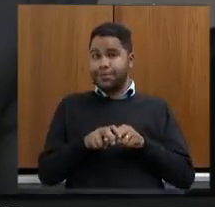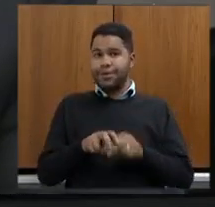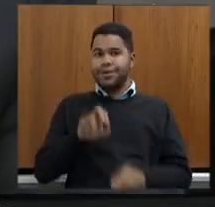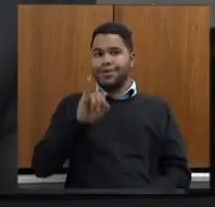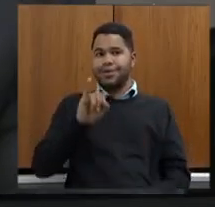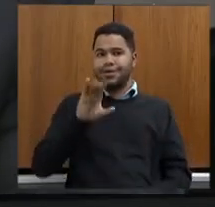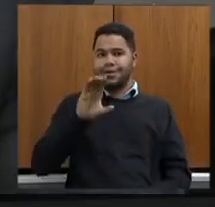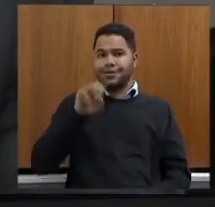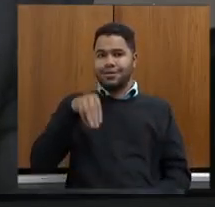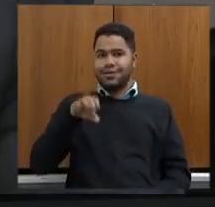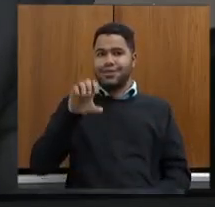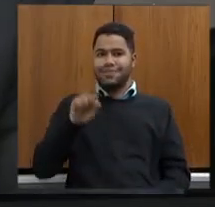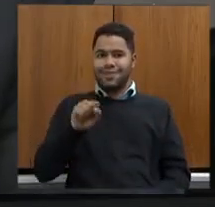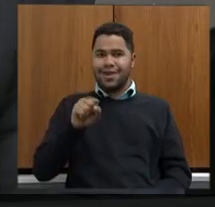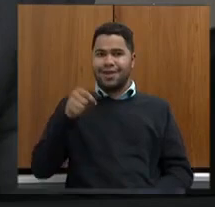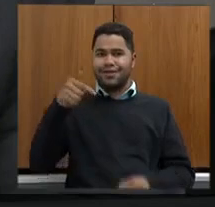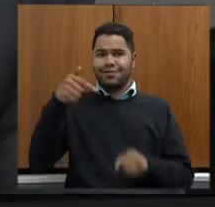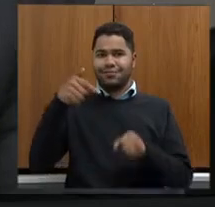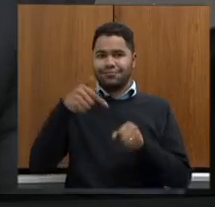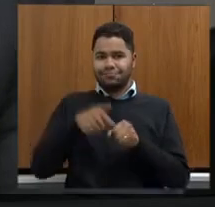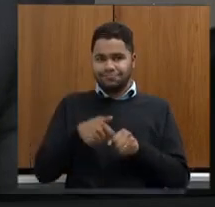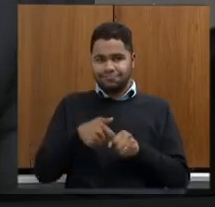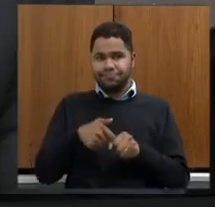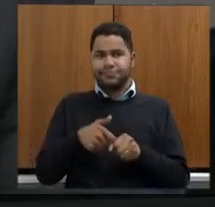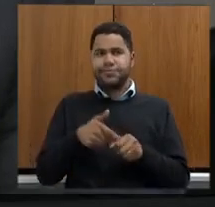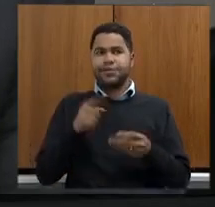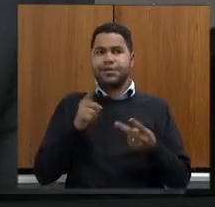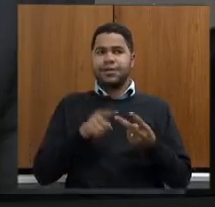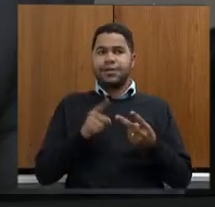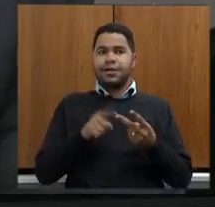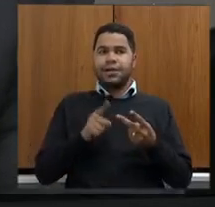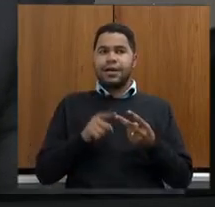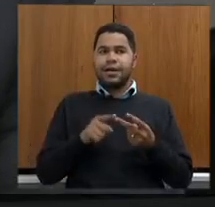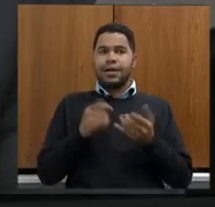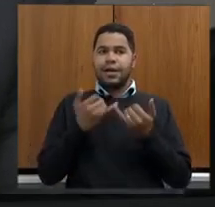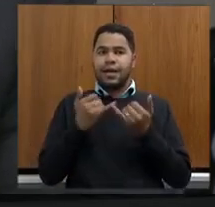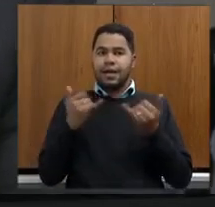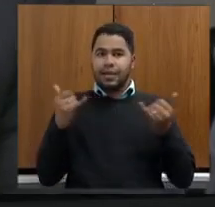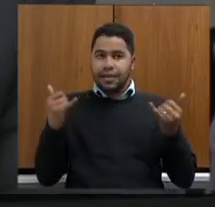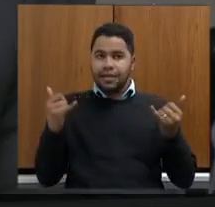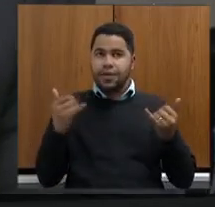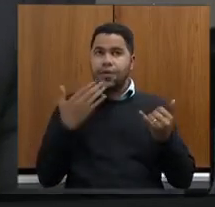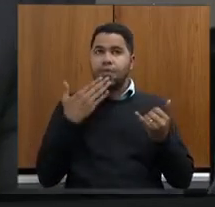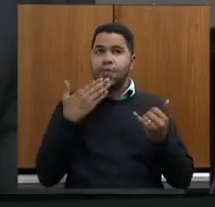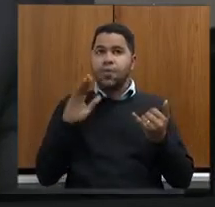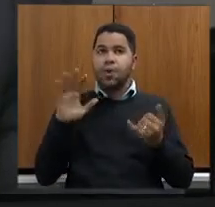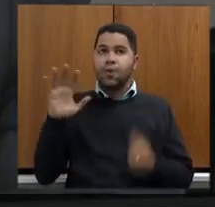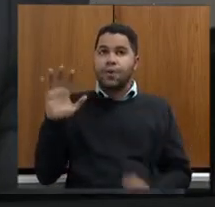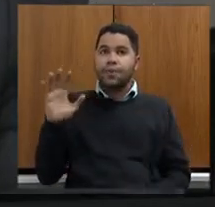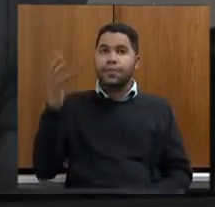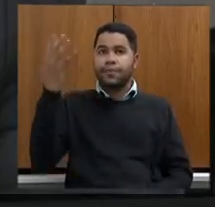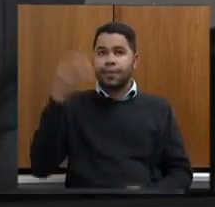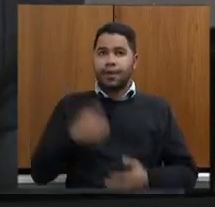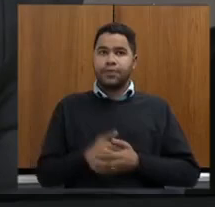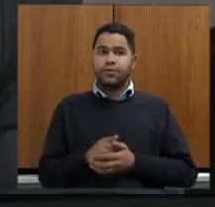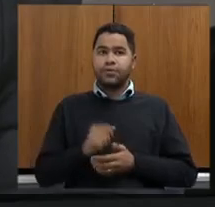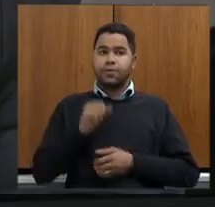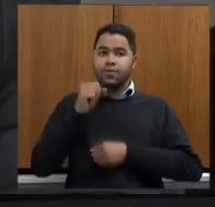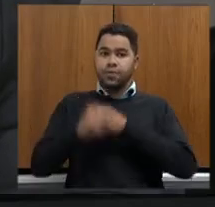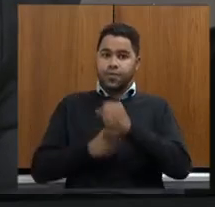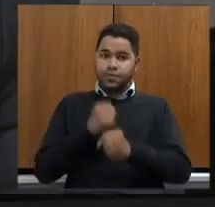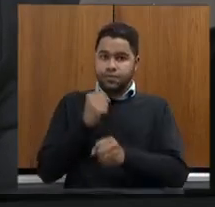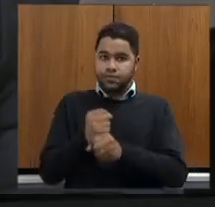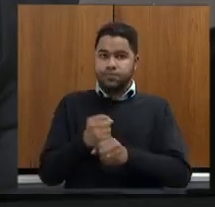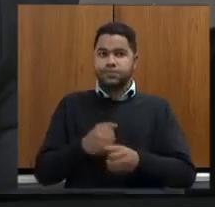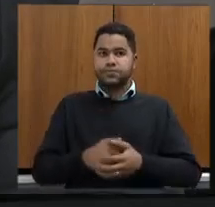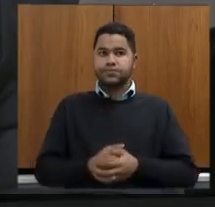ICMS né dos combustíveis da energia elétrica qual é o impacto disso para o próximo